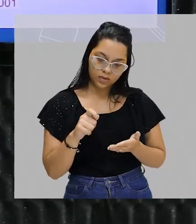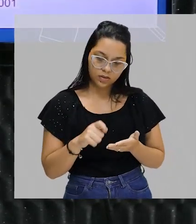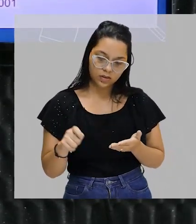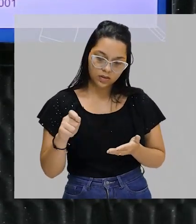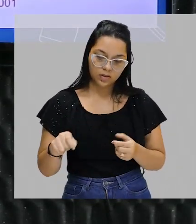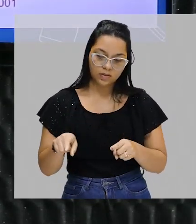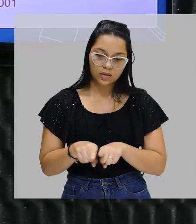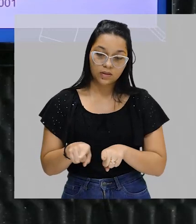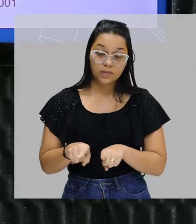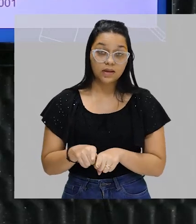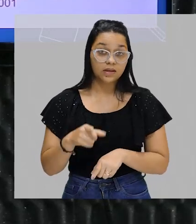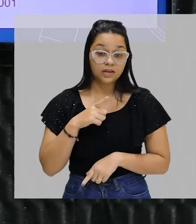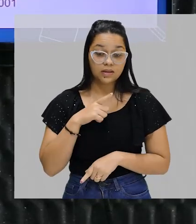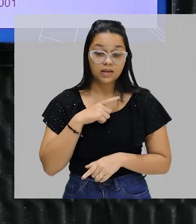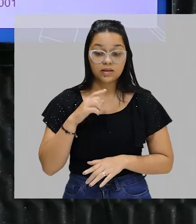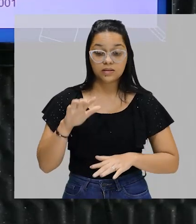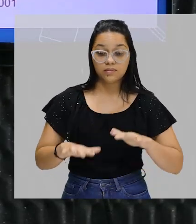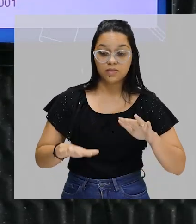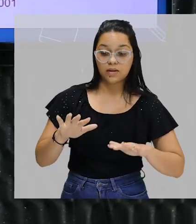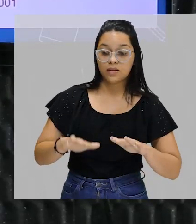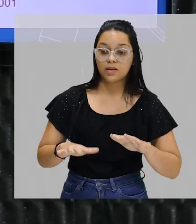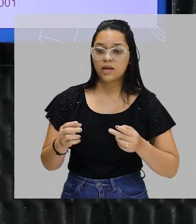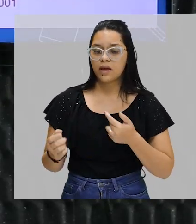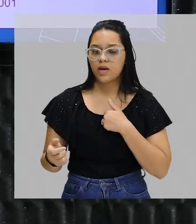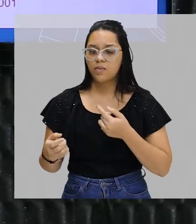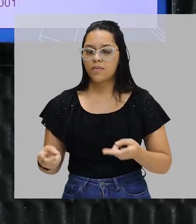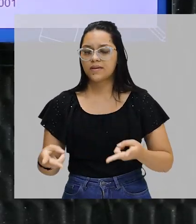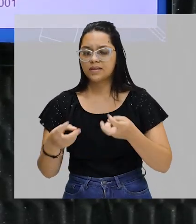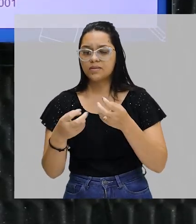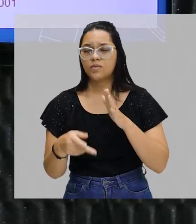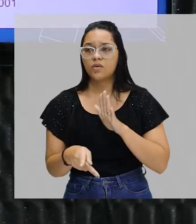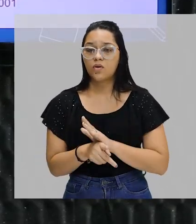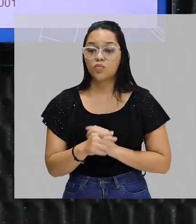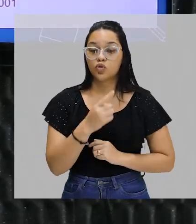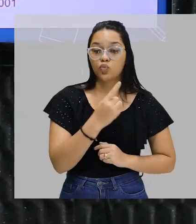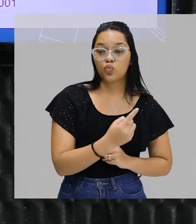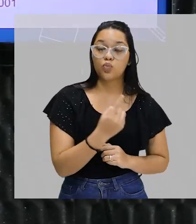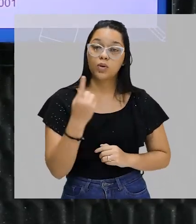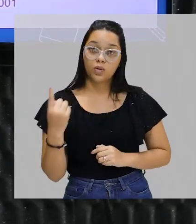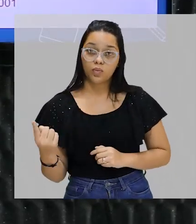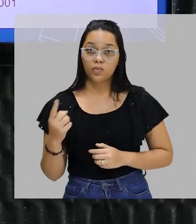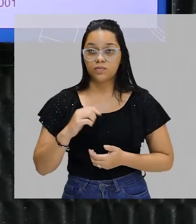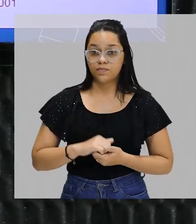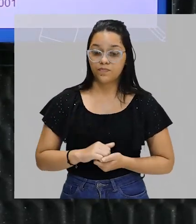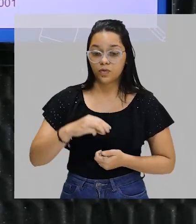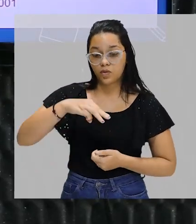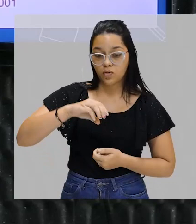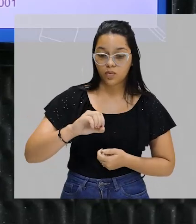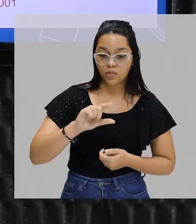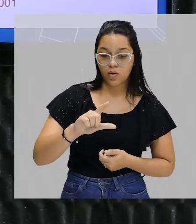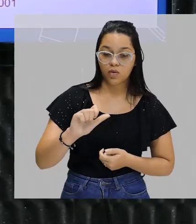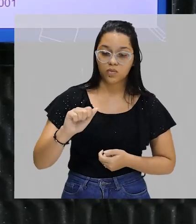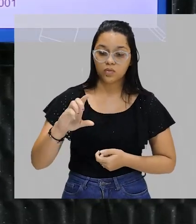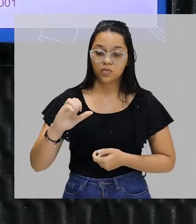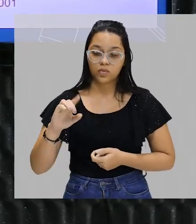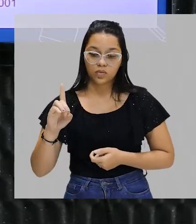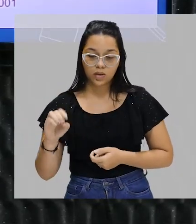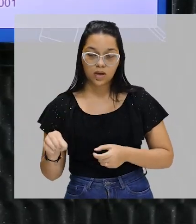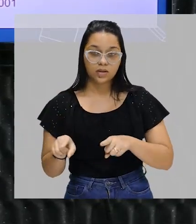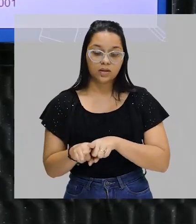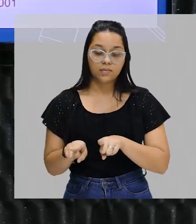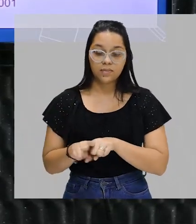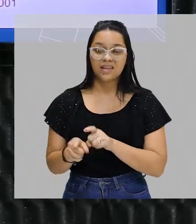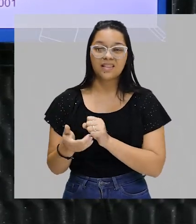e faço o balanceamento, eu percebo que é uma reação de 1 para 1. 1 mol do ácido para 1 mol